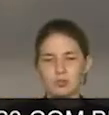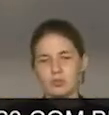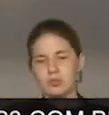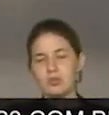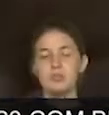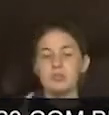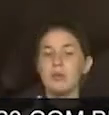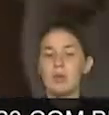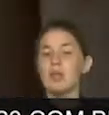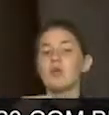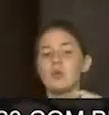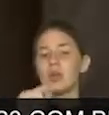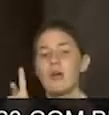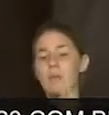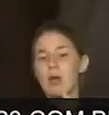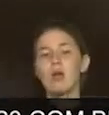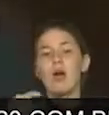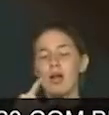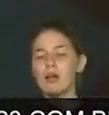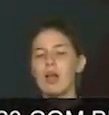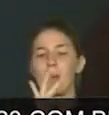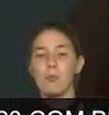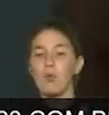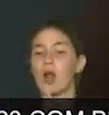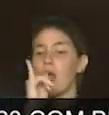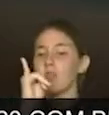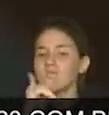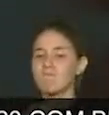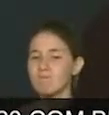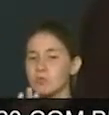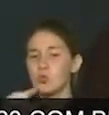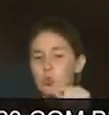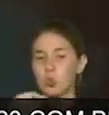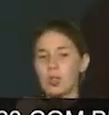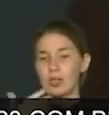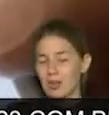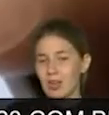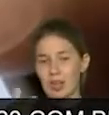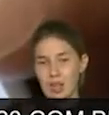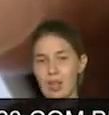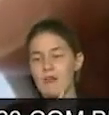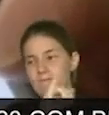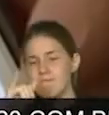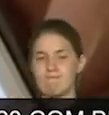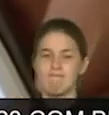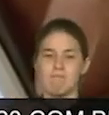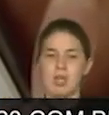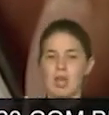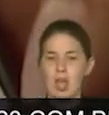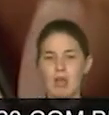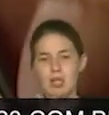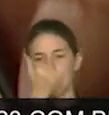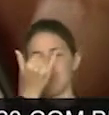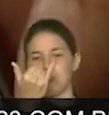por engano, a orientação da Polícia Civil é que imediatamente entre em contato com a instituição bancária